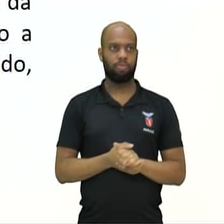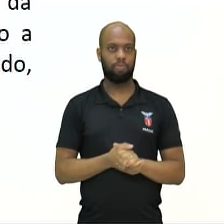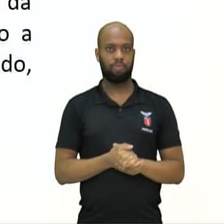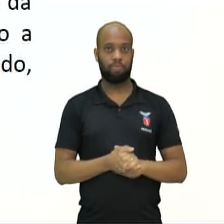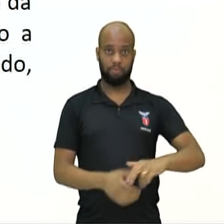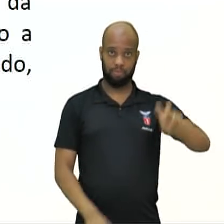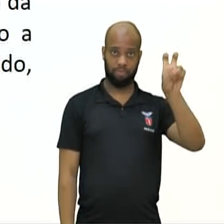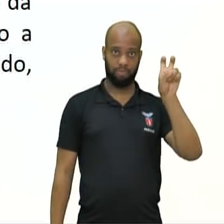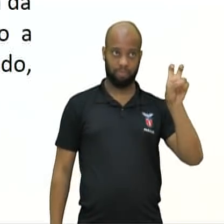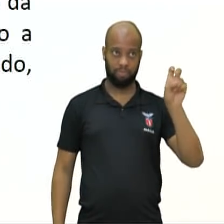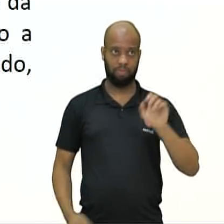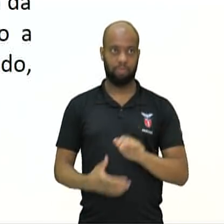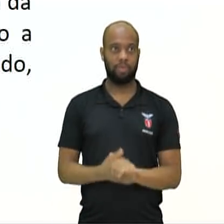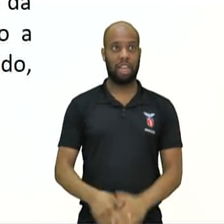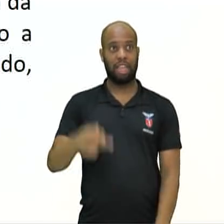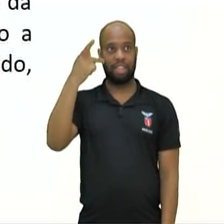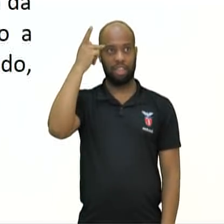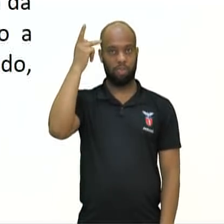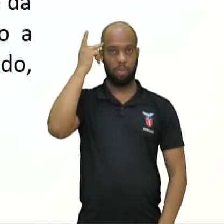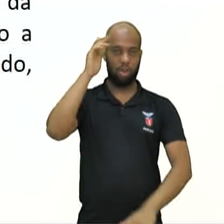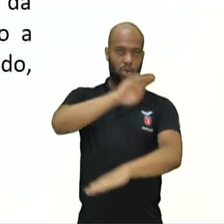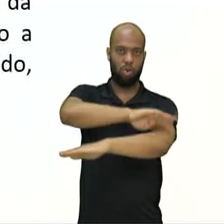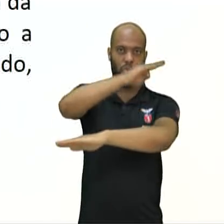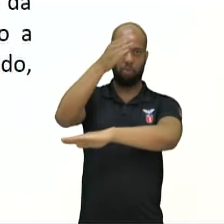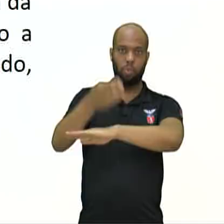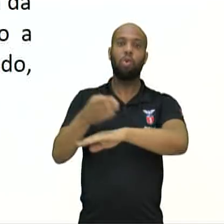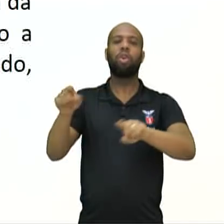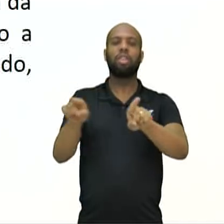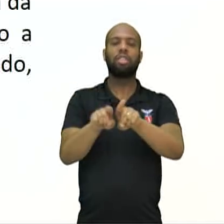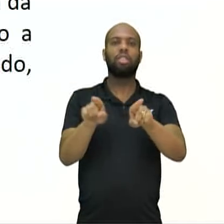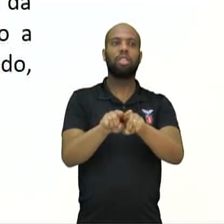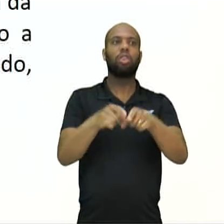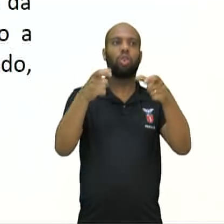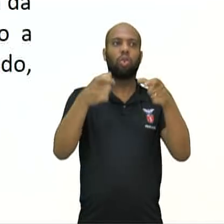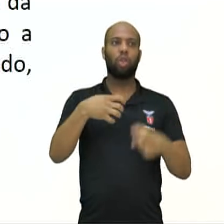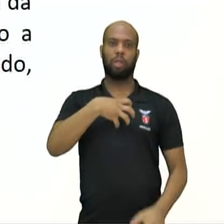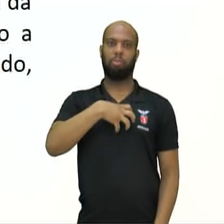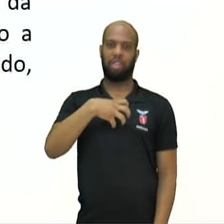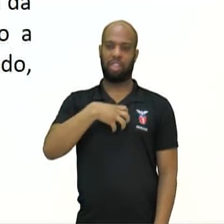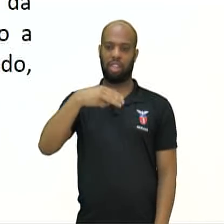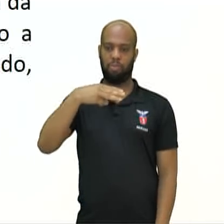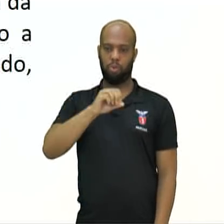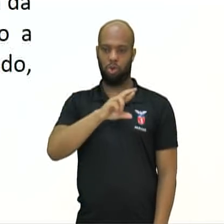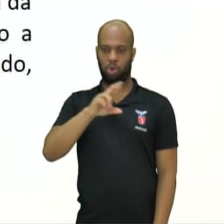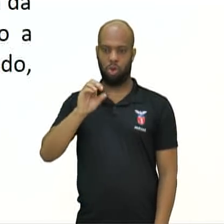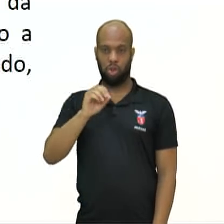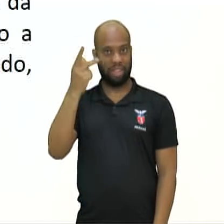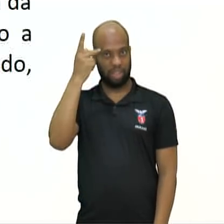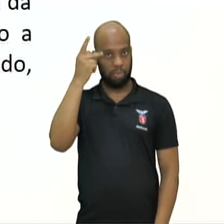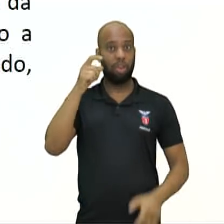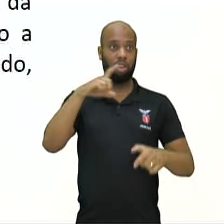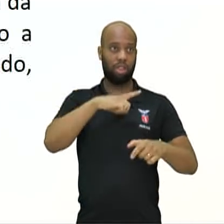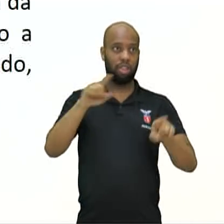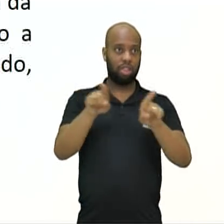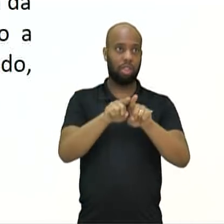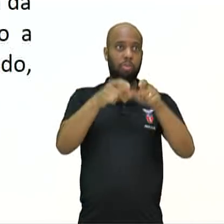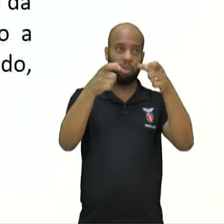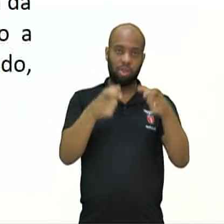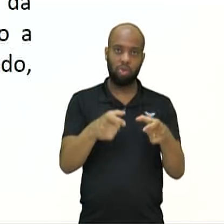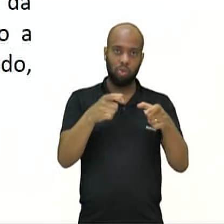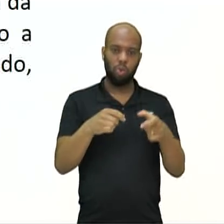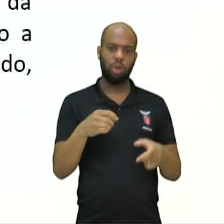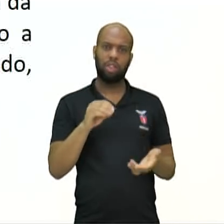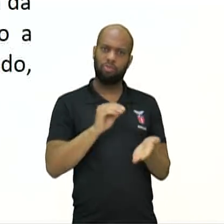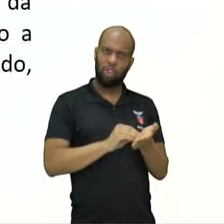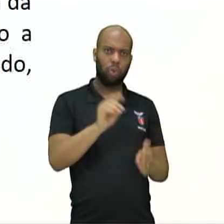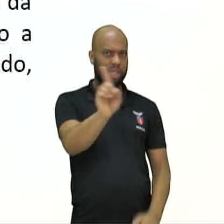5. Morro de São Paulo, também na Bahia. Morro de São Paulo é um dos locais que não pode